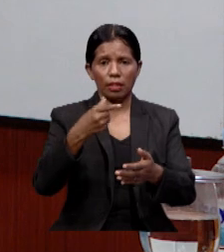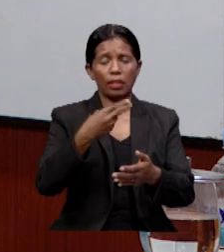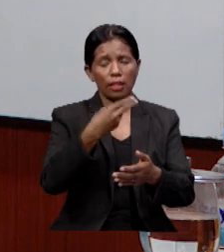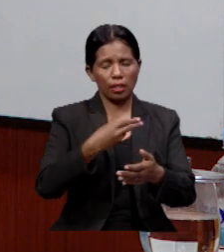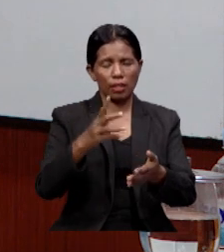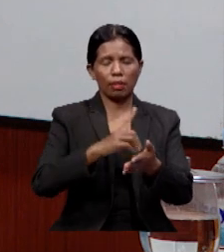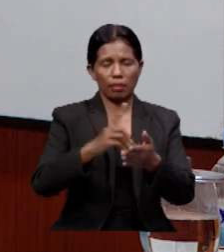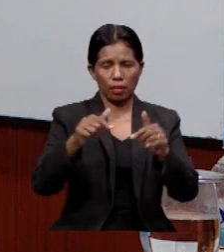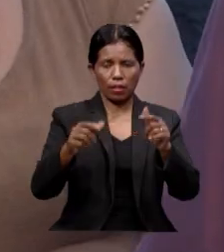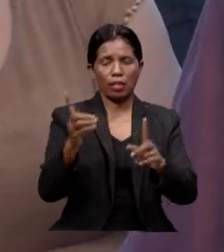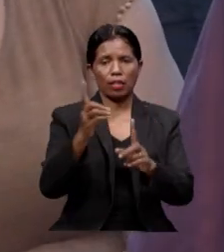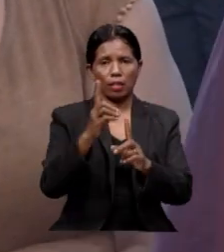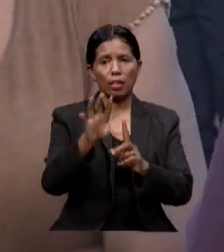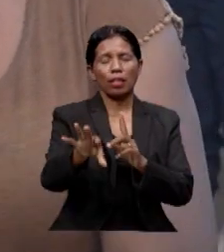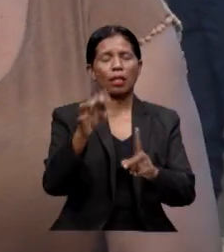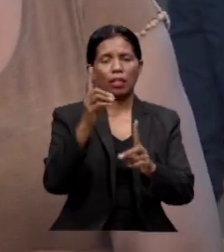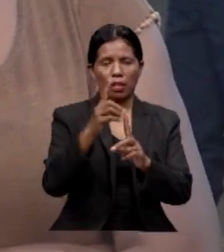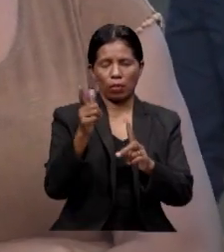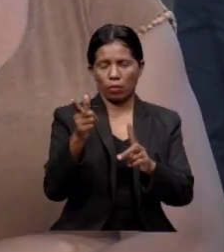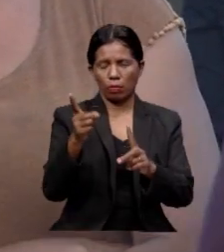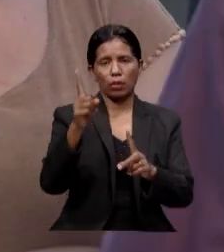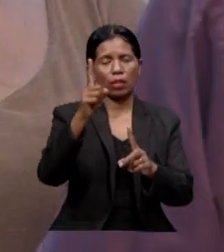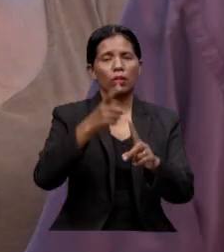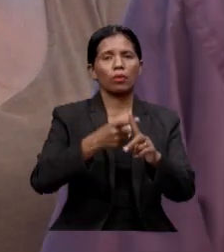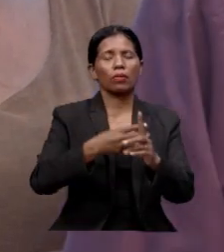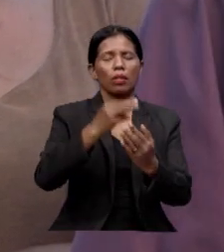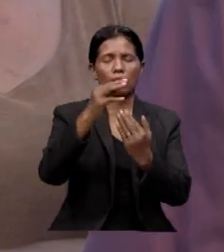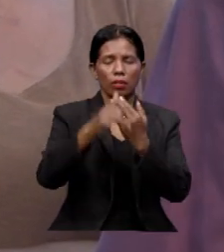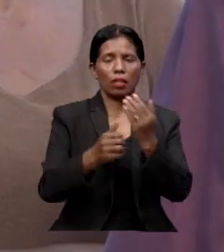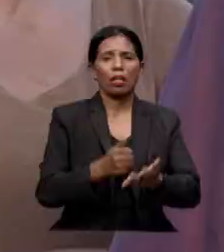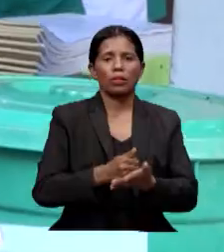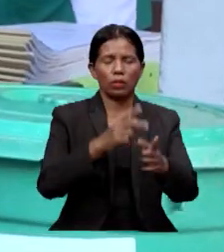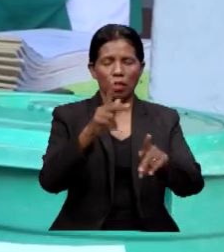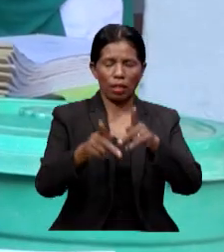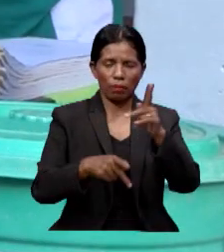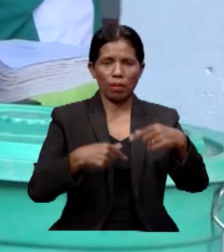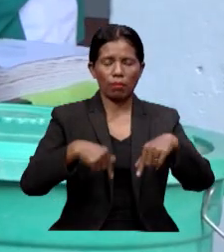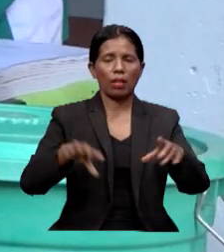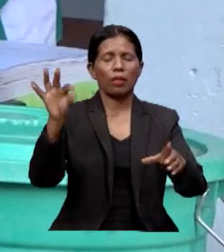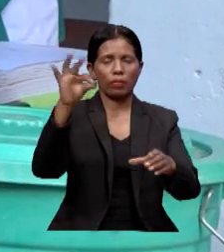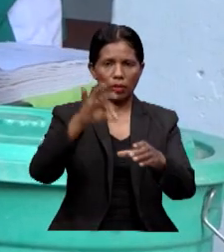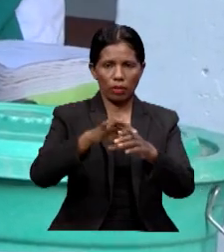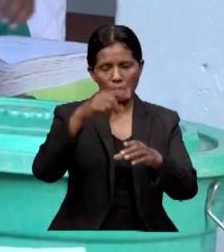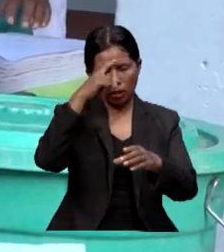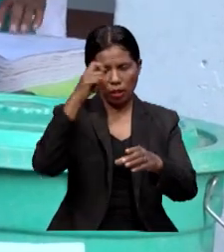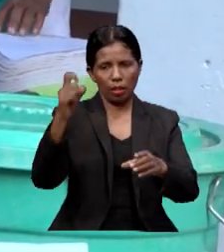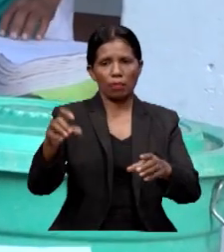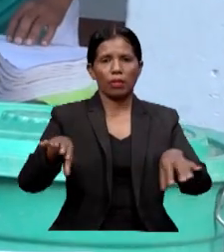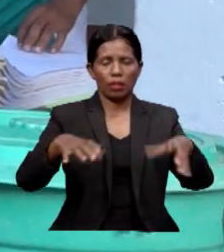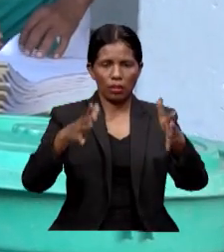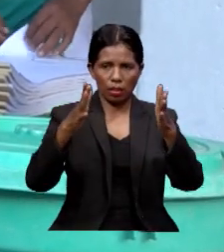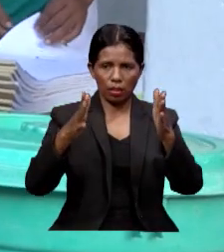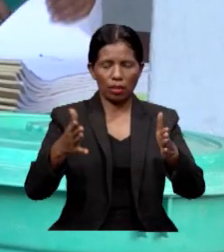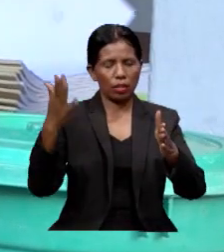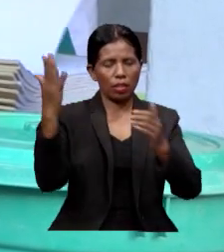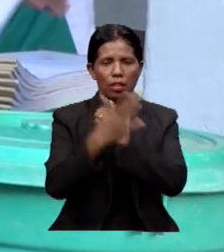hili loron runulu resing ida fulang maio, hodi facilita cidadão sira ba vota, tamba loron ne, liu-liu trabalhador sira ia